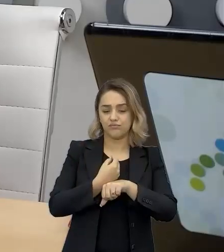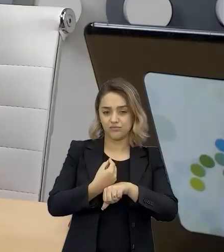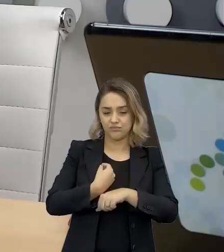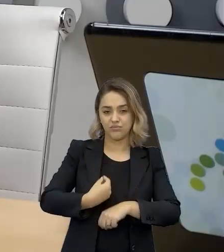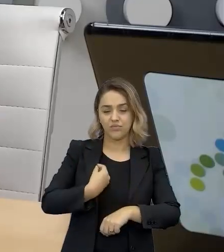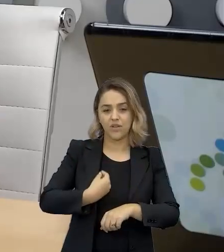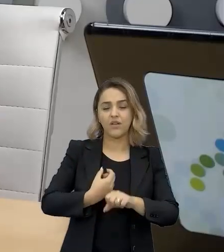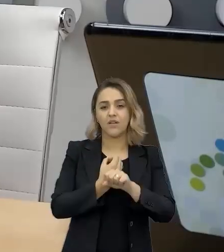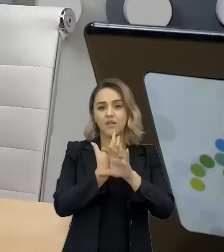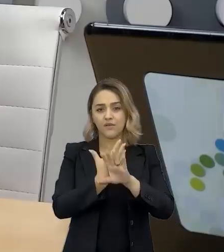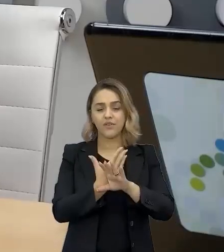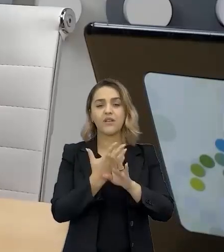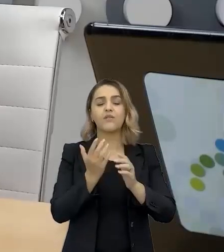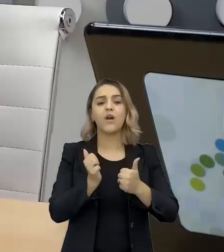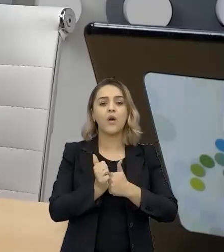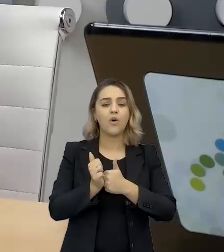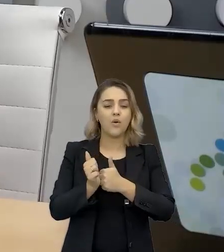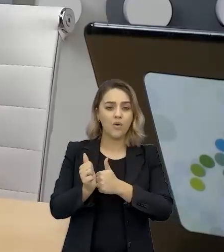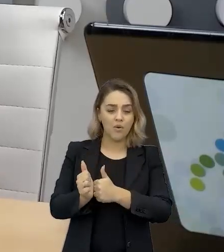unidade curricular, tá bom?